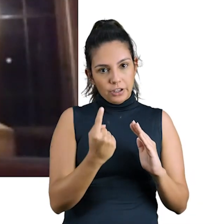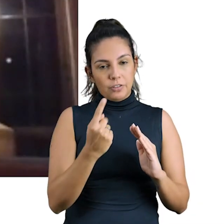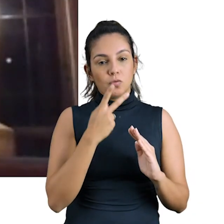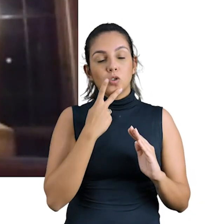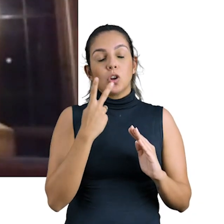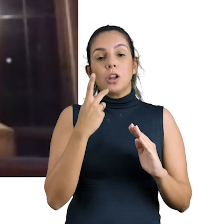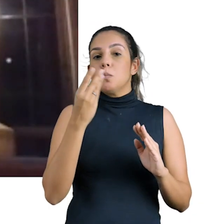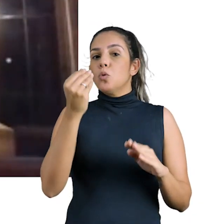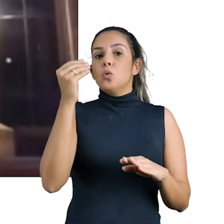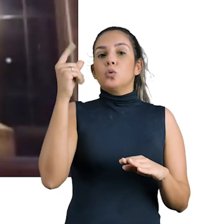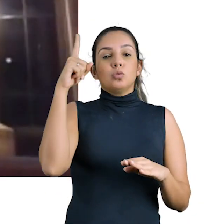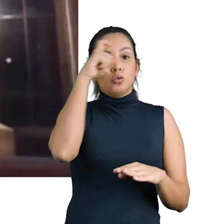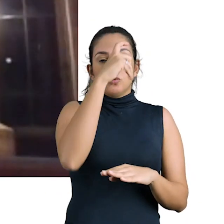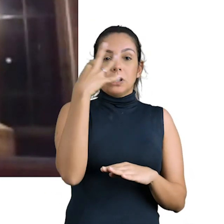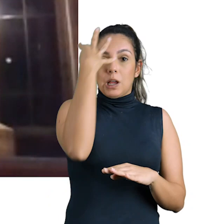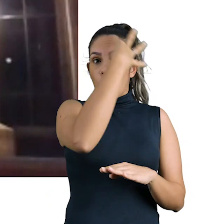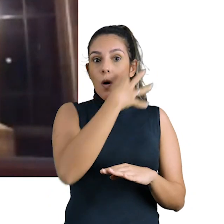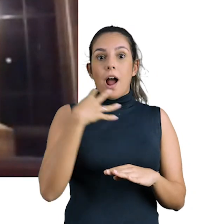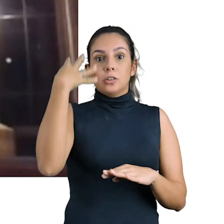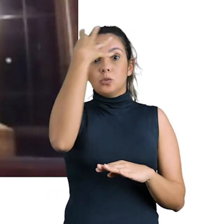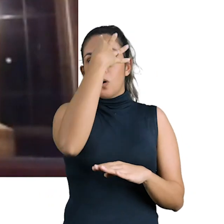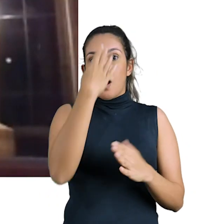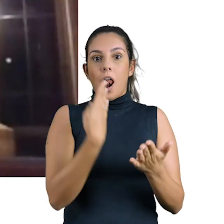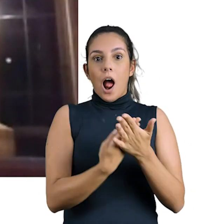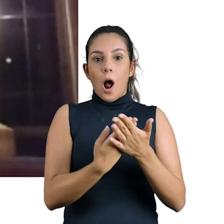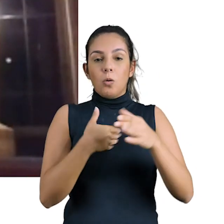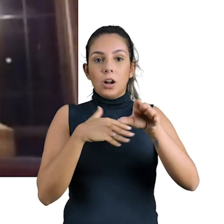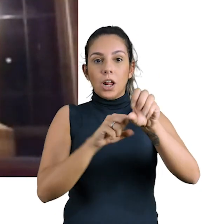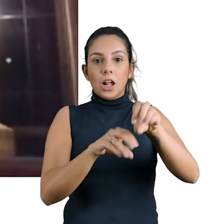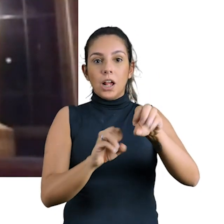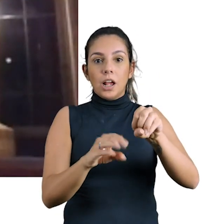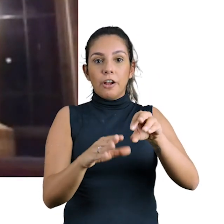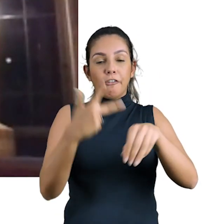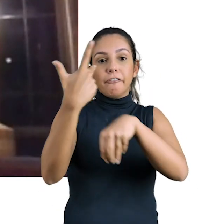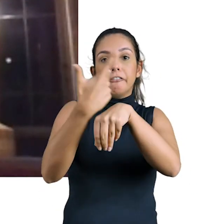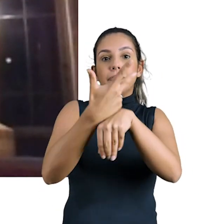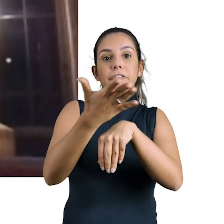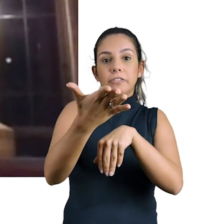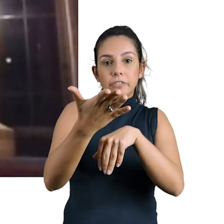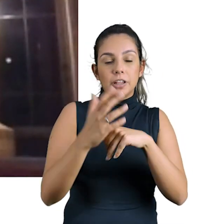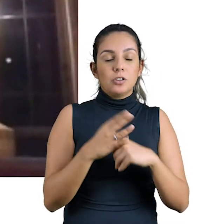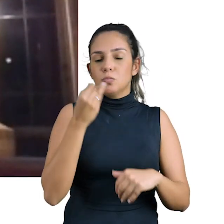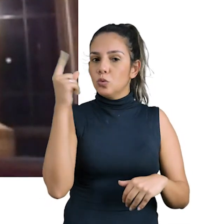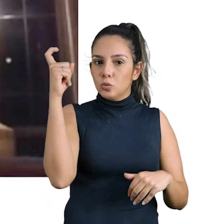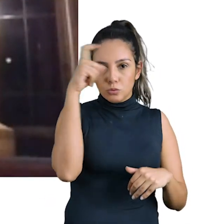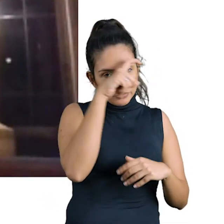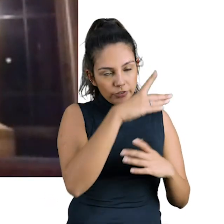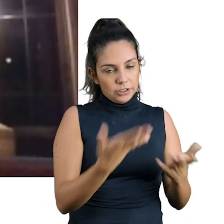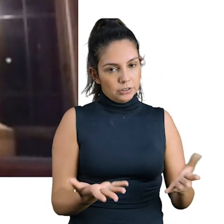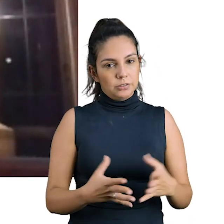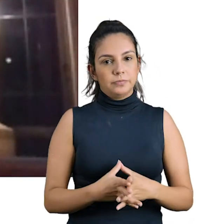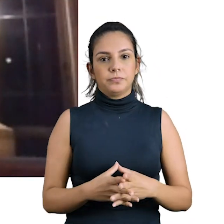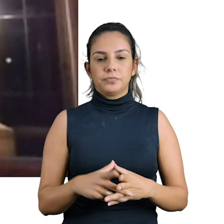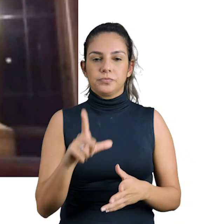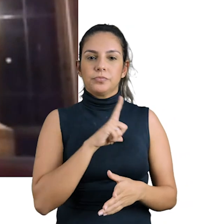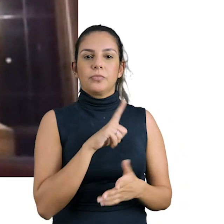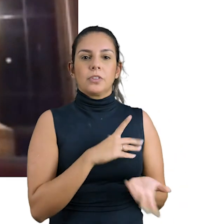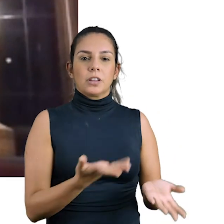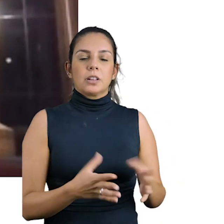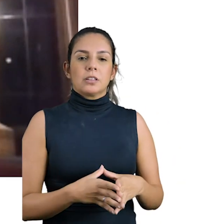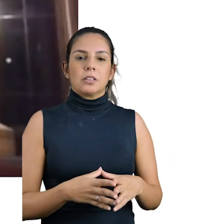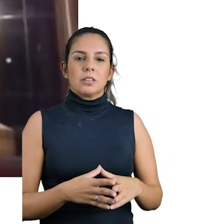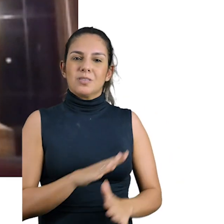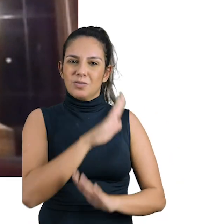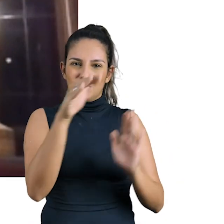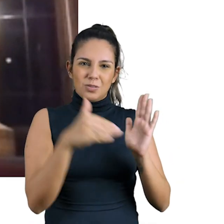de 4 horas, isso é muito difícil para mim, é muito difícil para o aluno que está lá assistindo, né? Então, enfim,